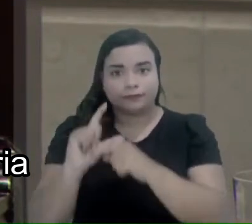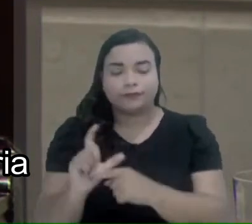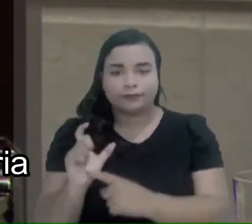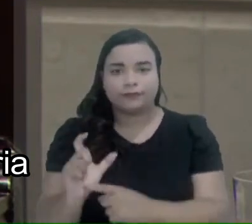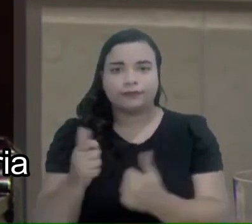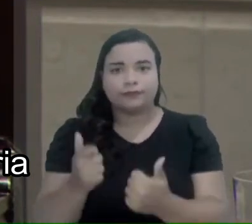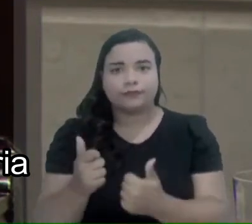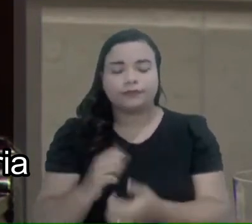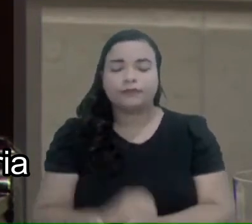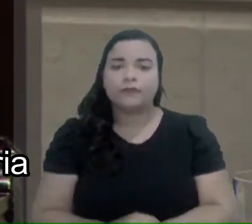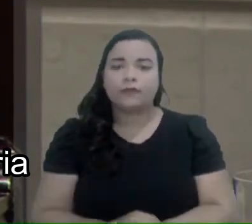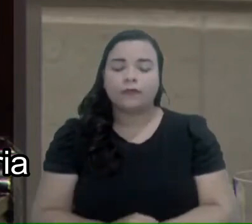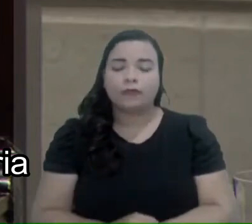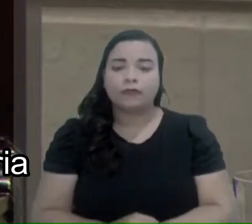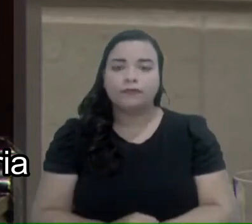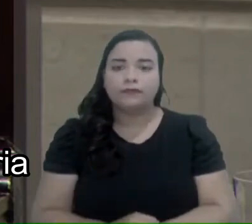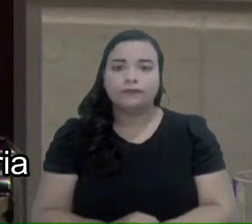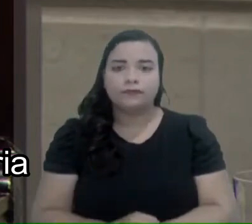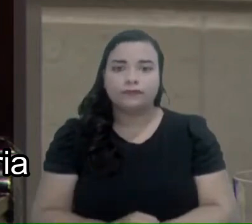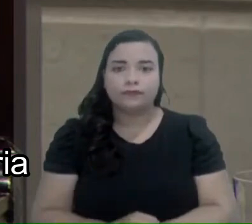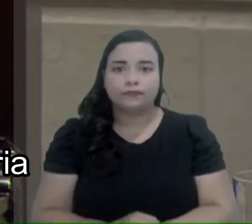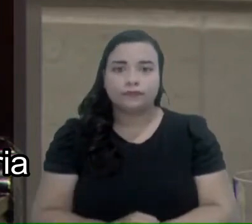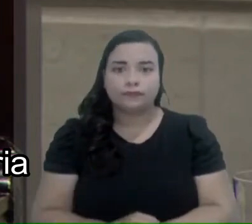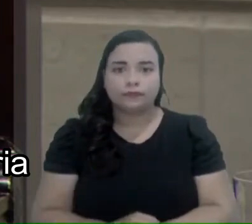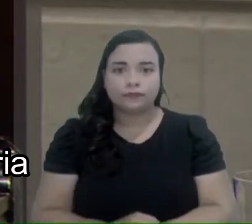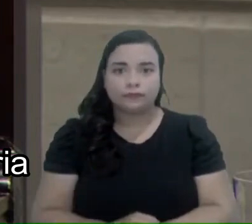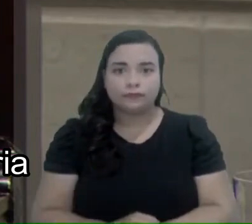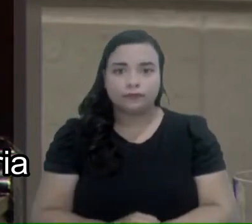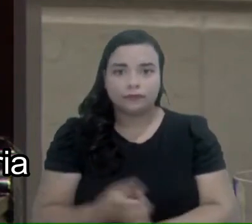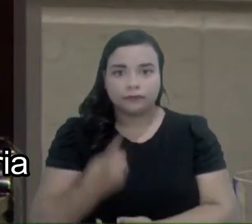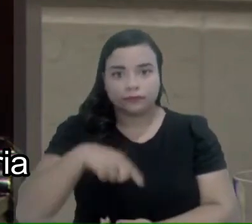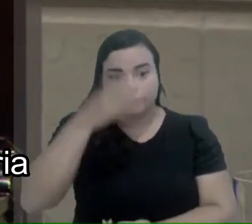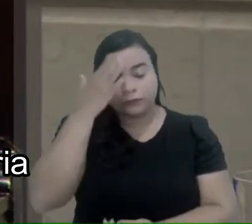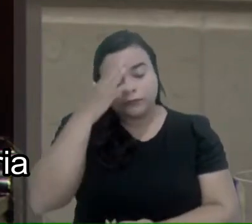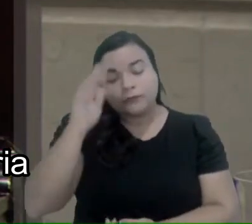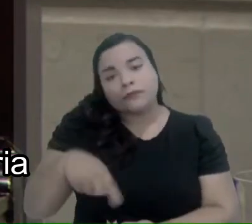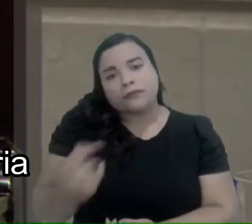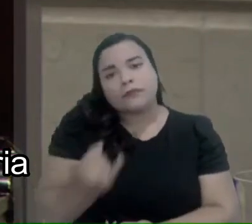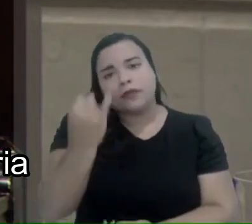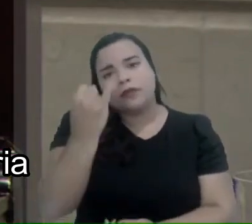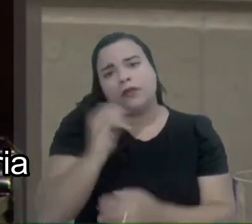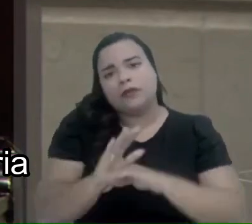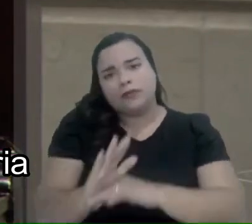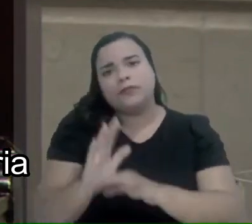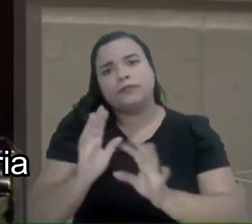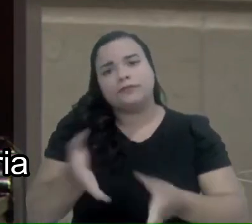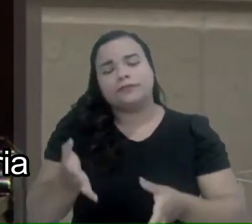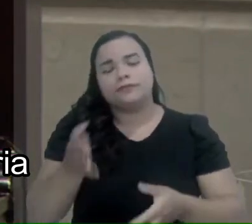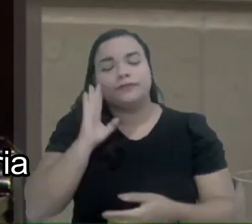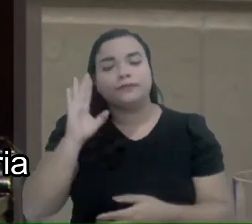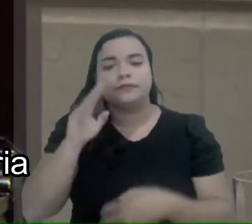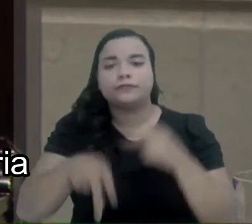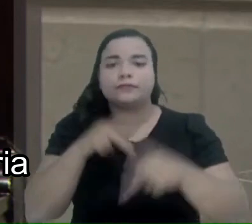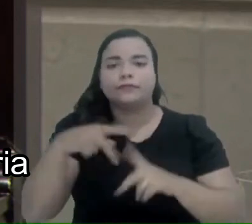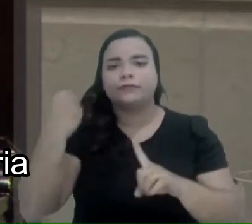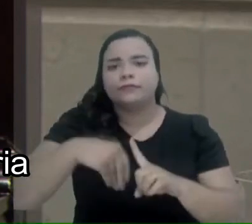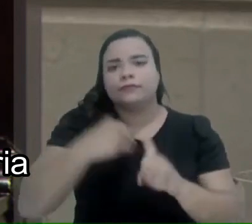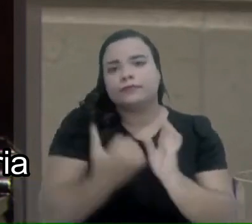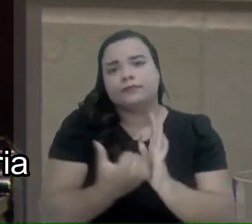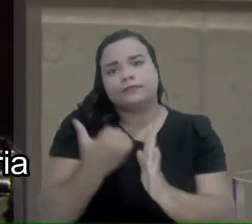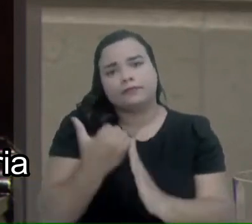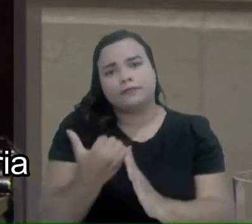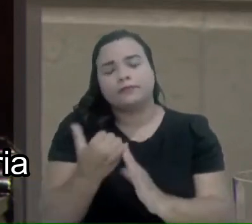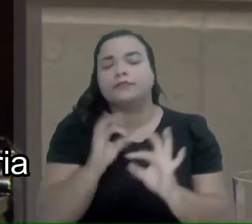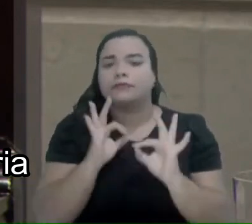breve, mas entendemos que vai ser importante, principalmente para a população em extrema vulnerabilidade, para